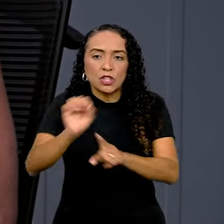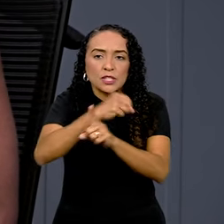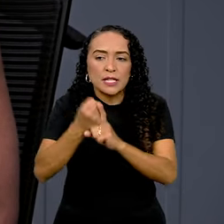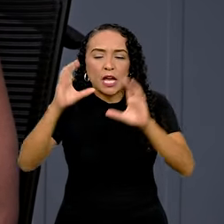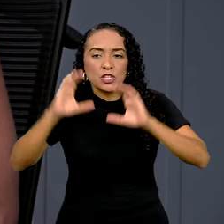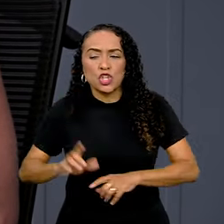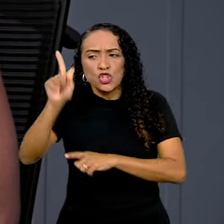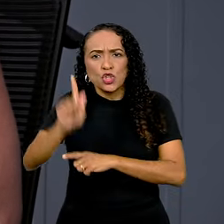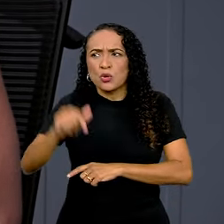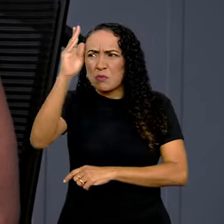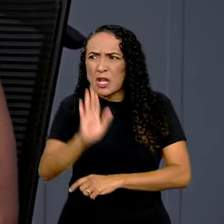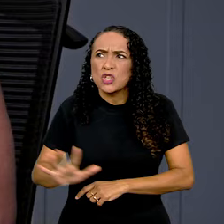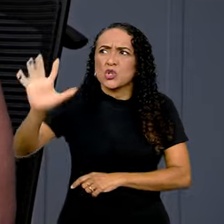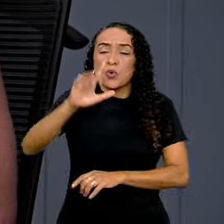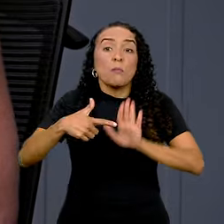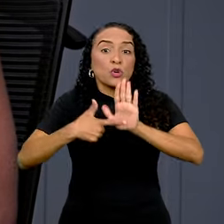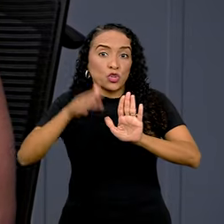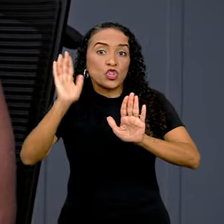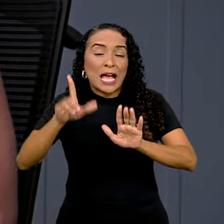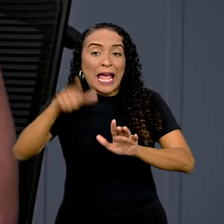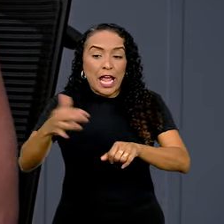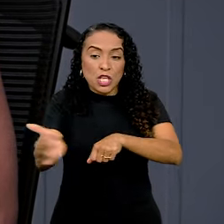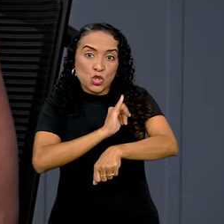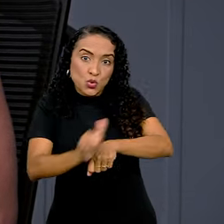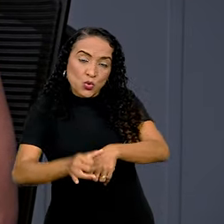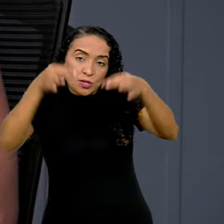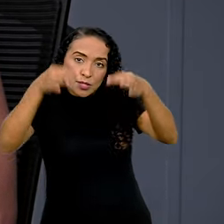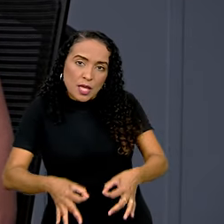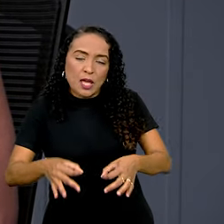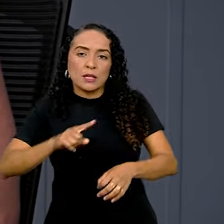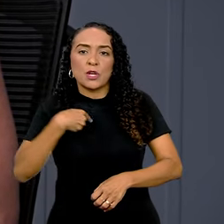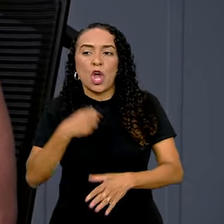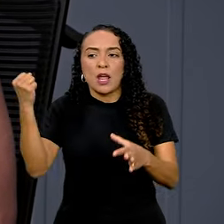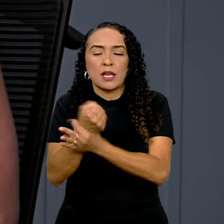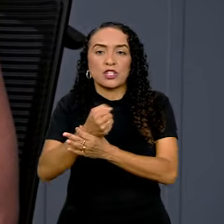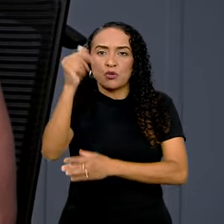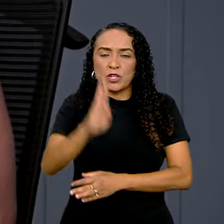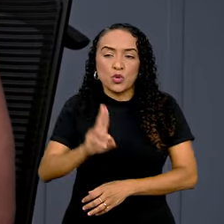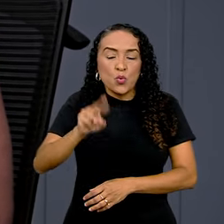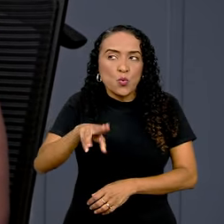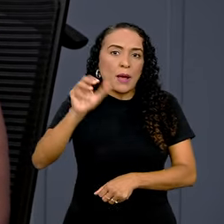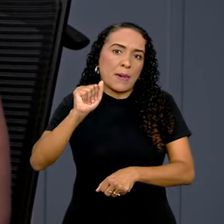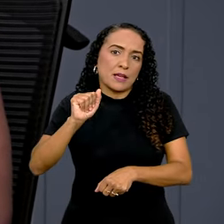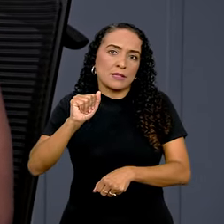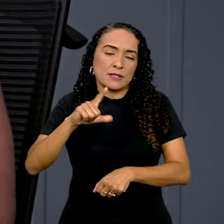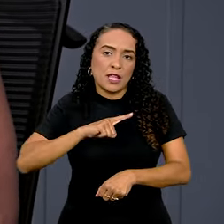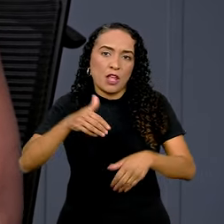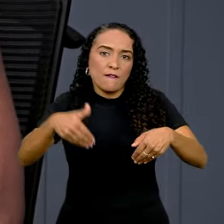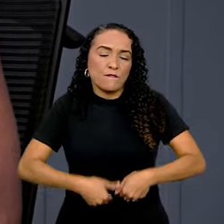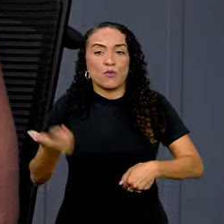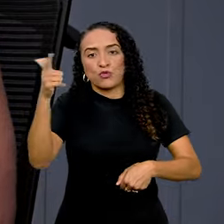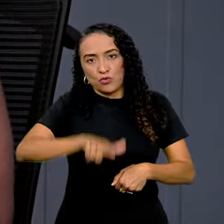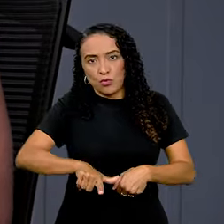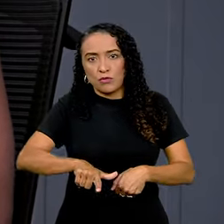civil e os gestores de todo o país apontaram como sendo as medidas necessárias pra gente garantir que o Brasil nunca mais volte ao mapa